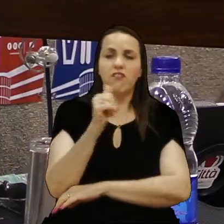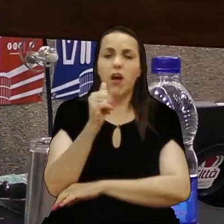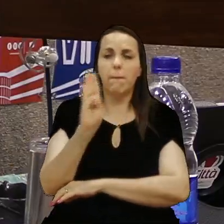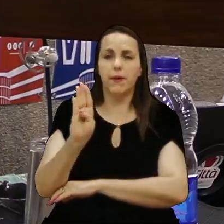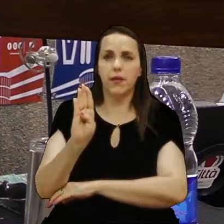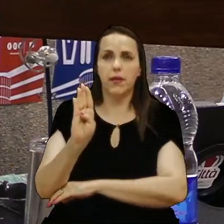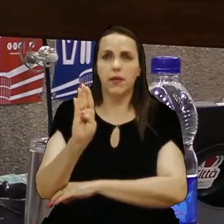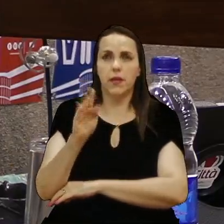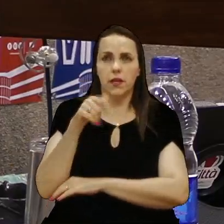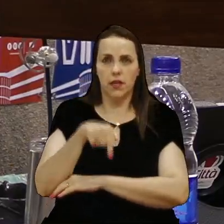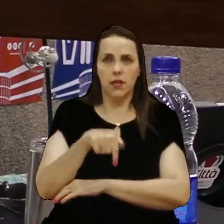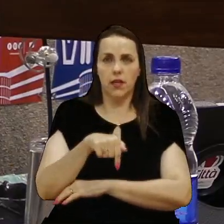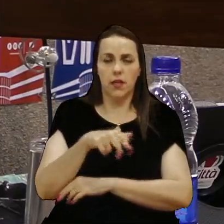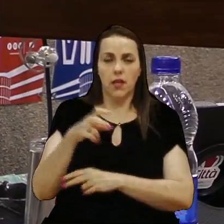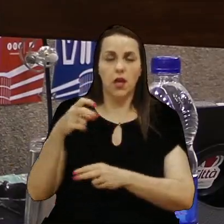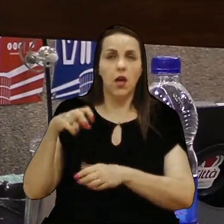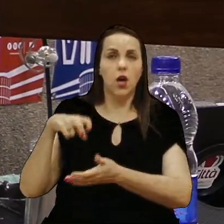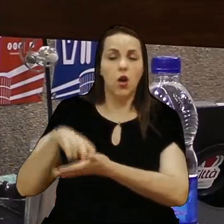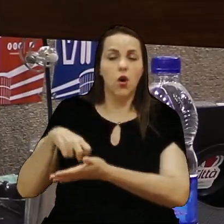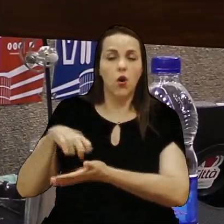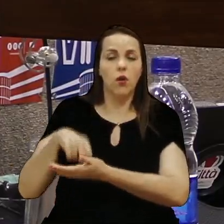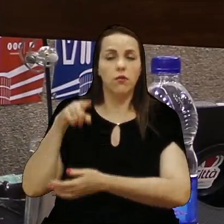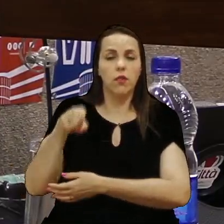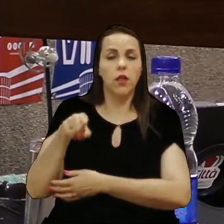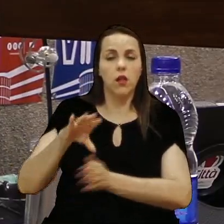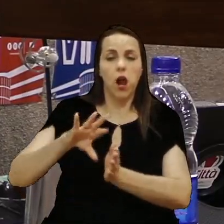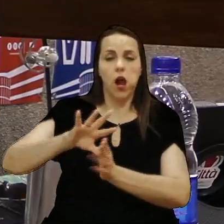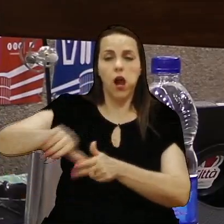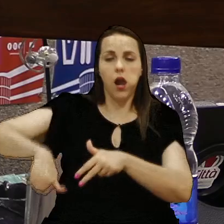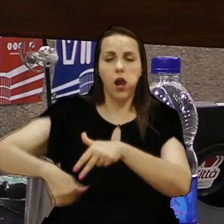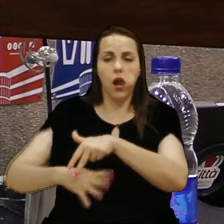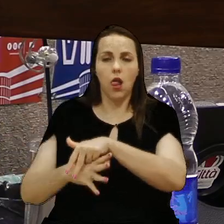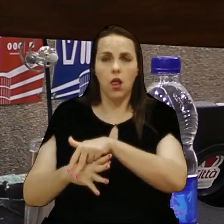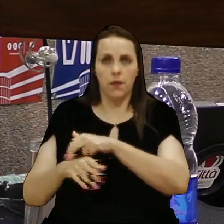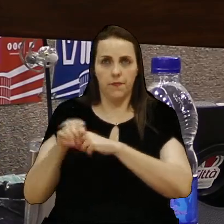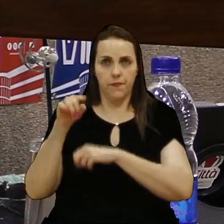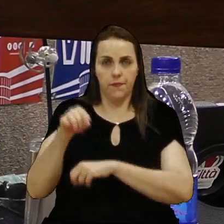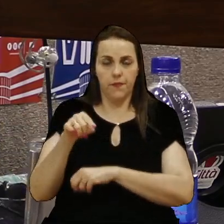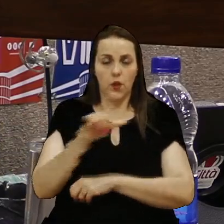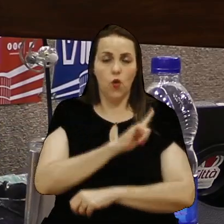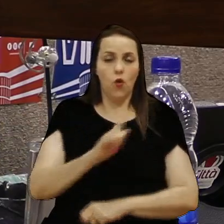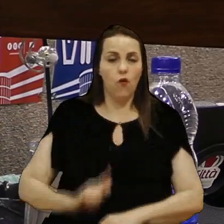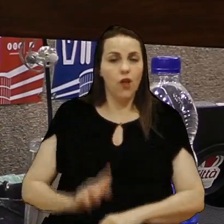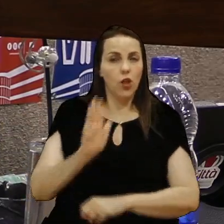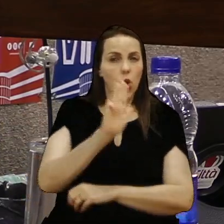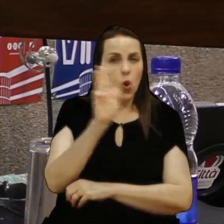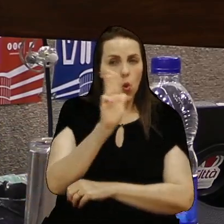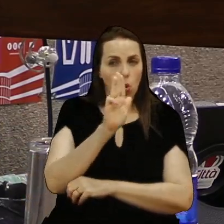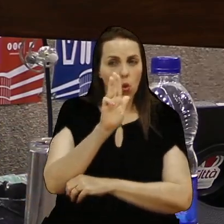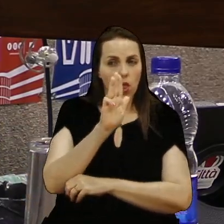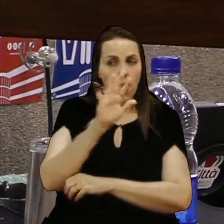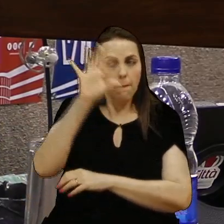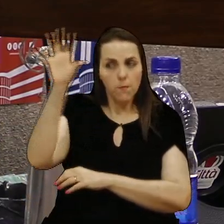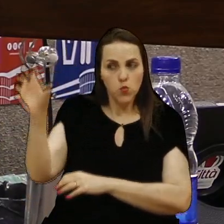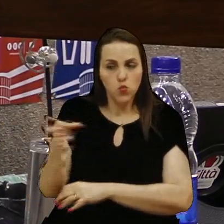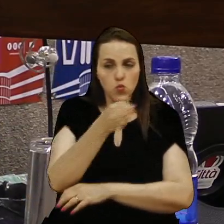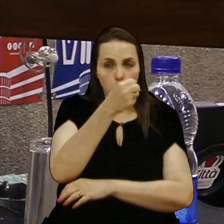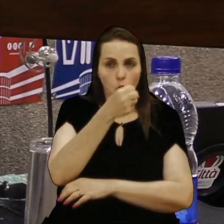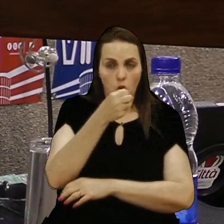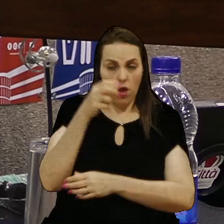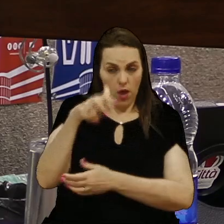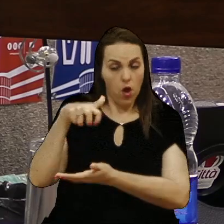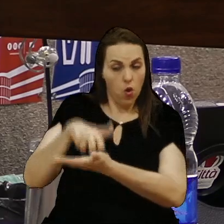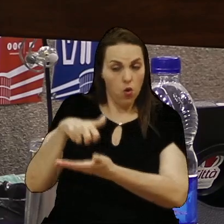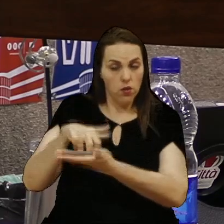depois da condenação por corrupção. Ou seja, o governo Lula buscou uma condenada por corrupção lá